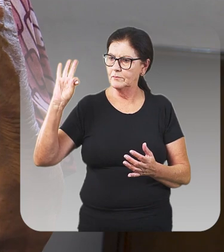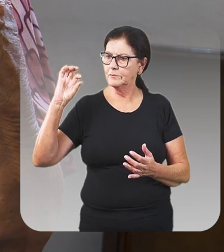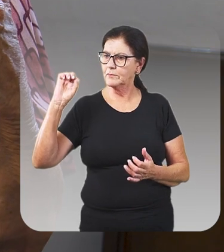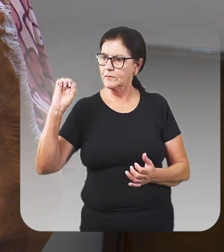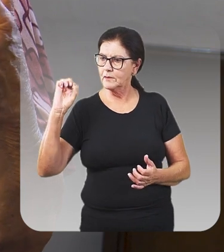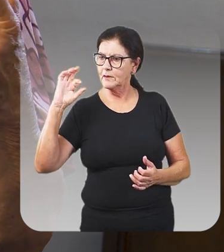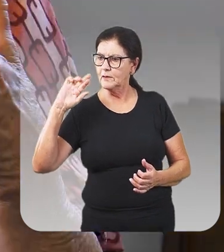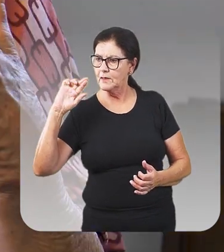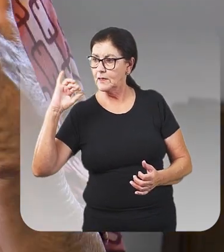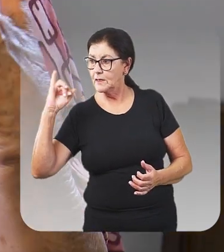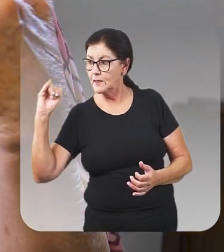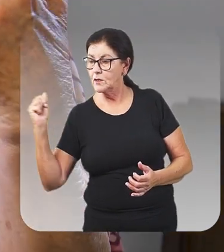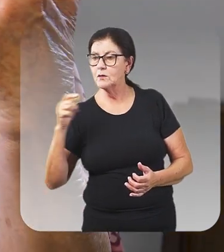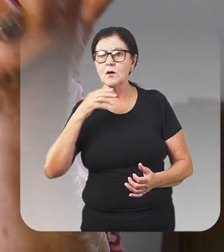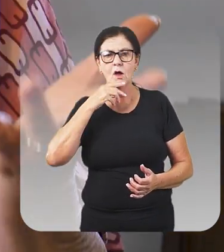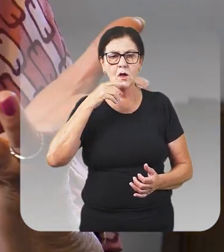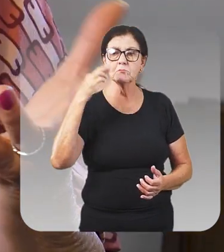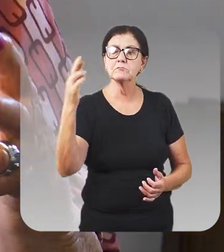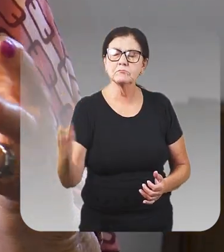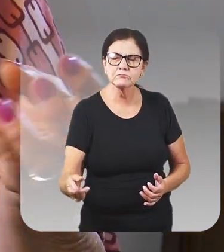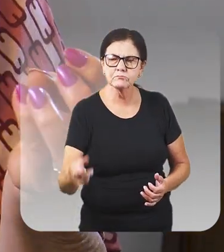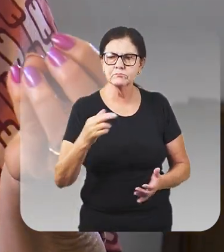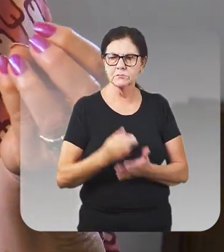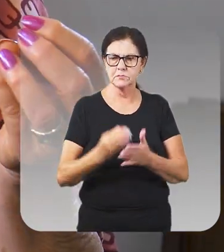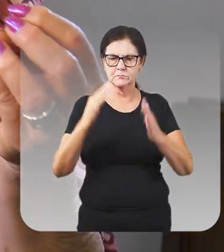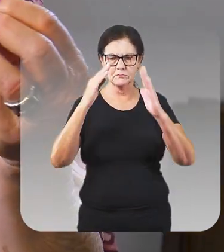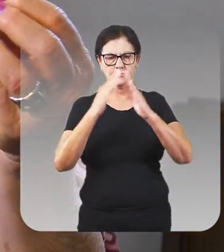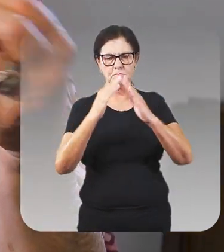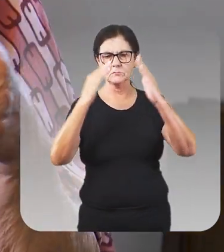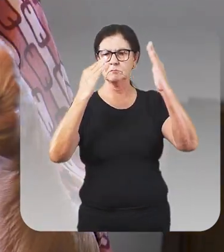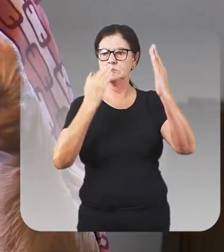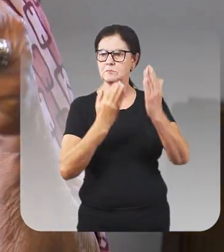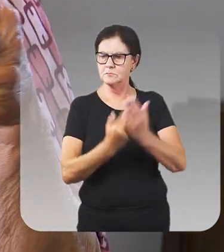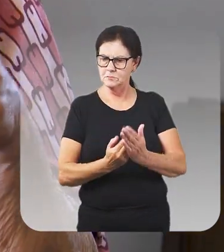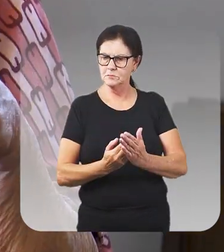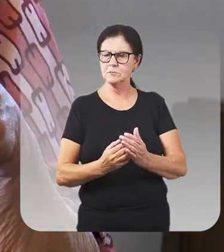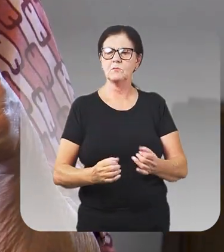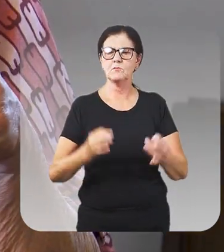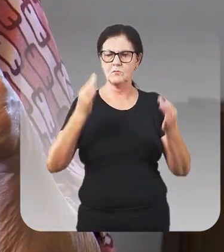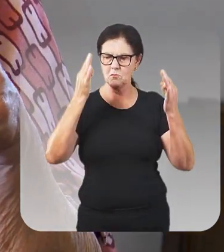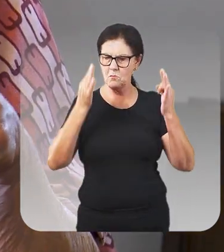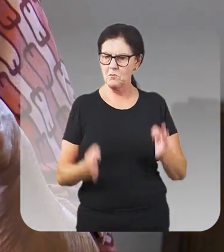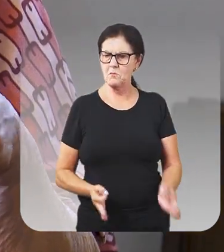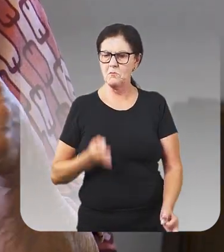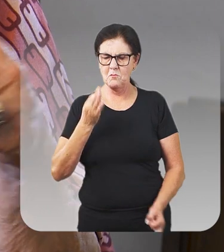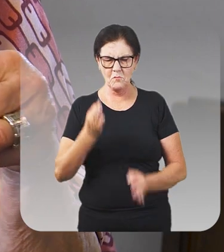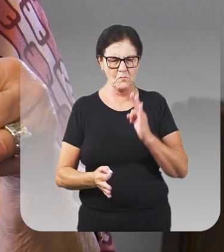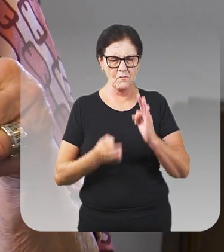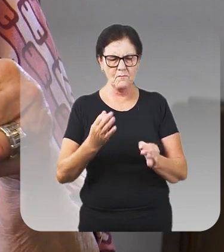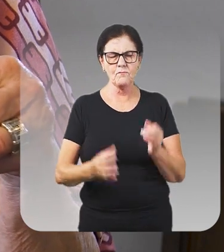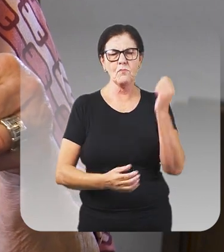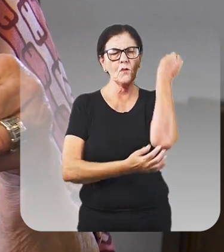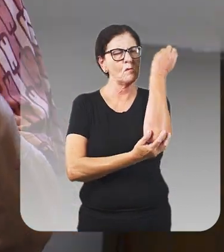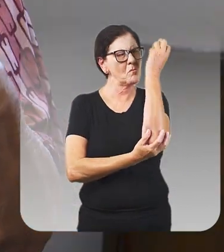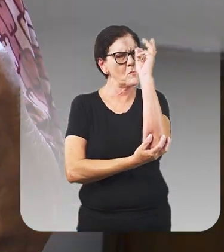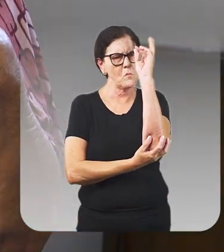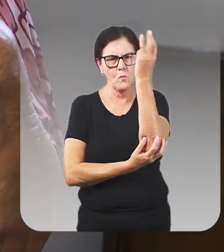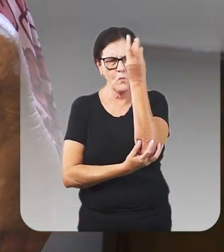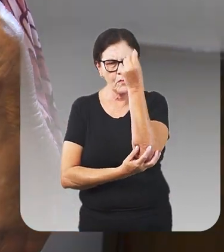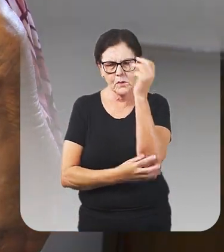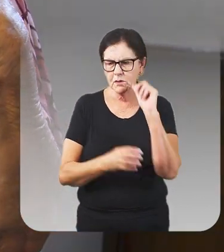no Ministério e expôs quais eram as ideias dele a respeito de uma escola